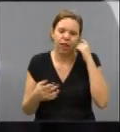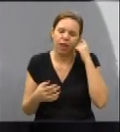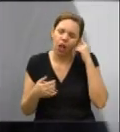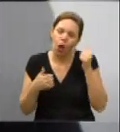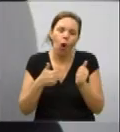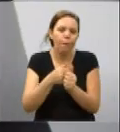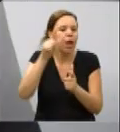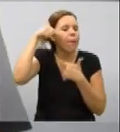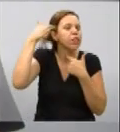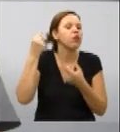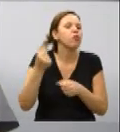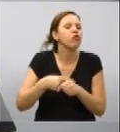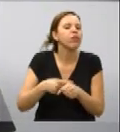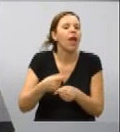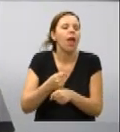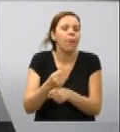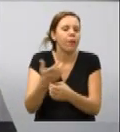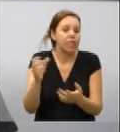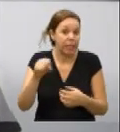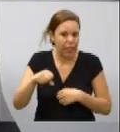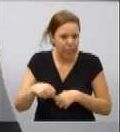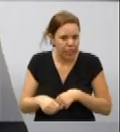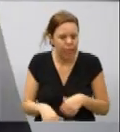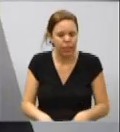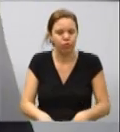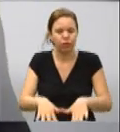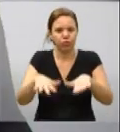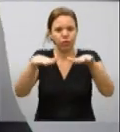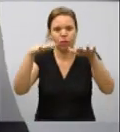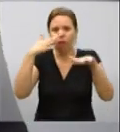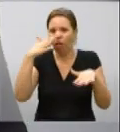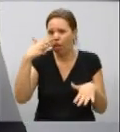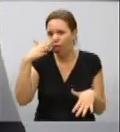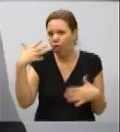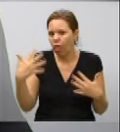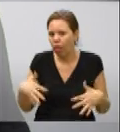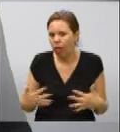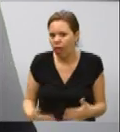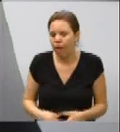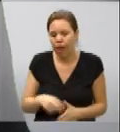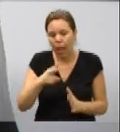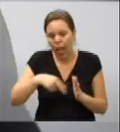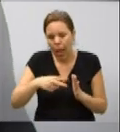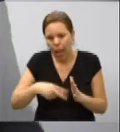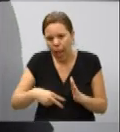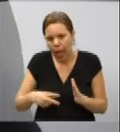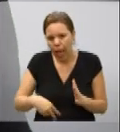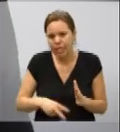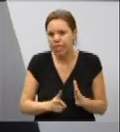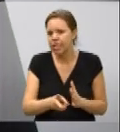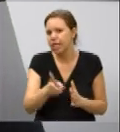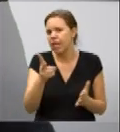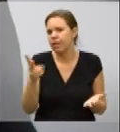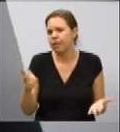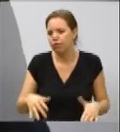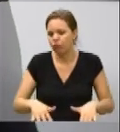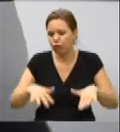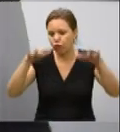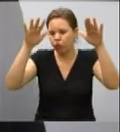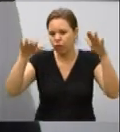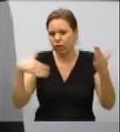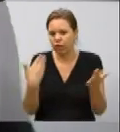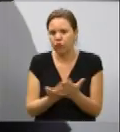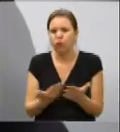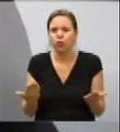o personagem há muito tempo? Sim, desde criança eu sou fã do Batman, leio o Batman desde sempre e até hoje